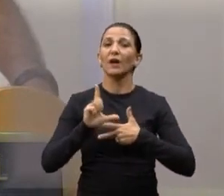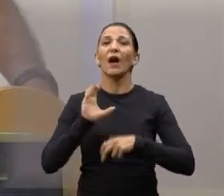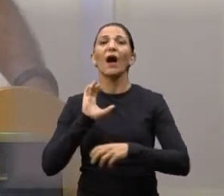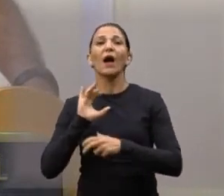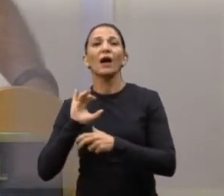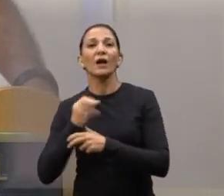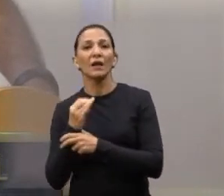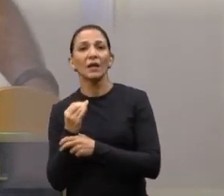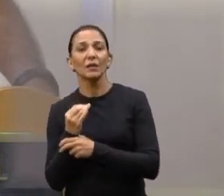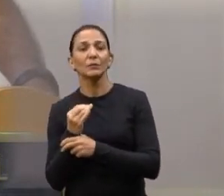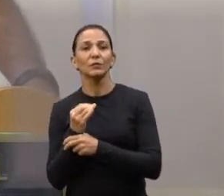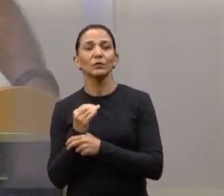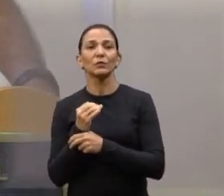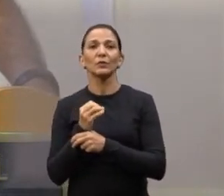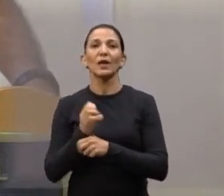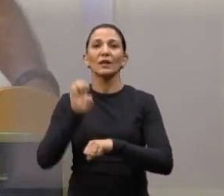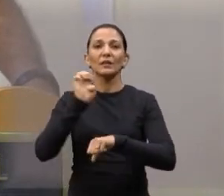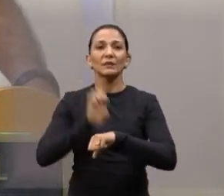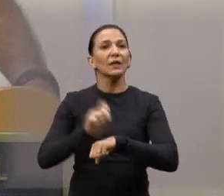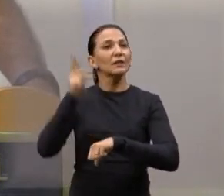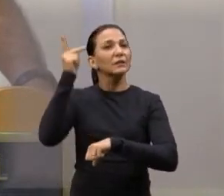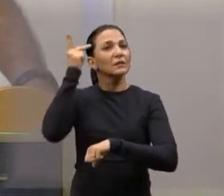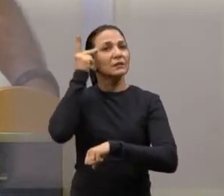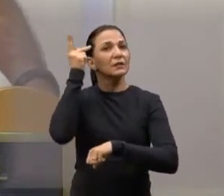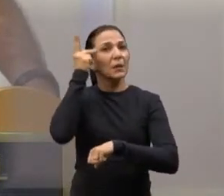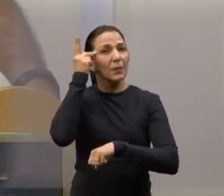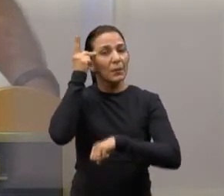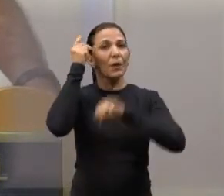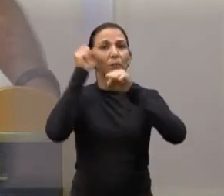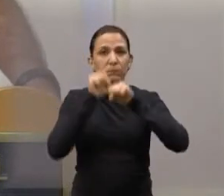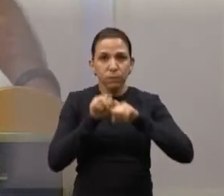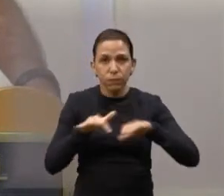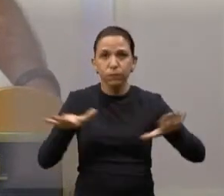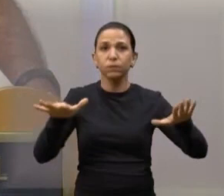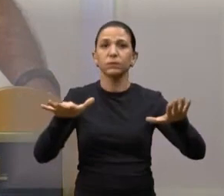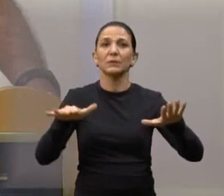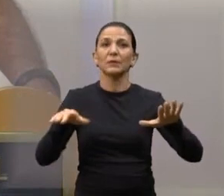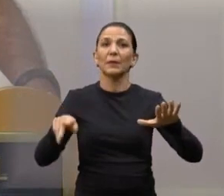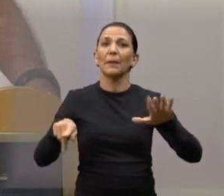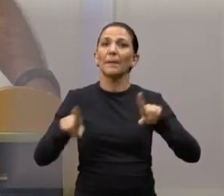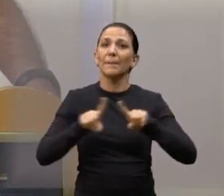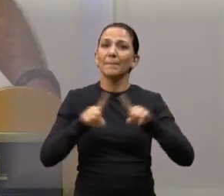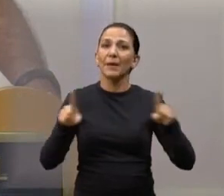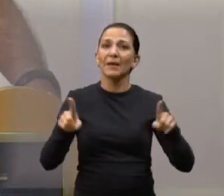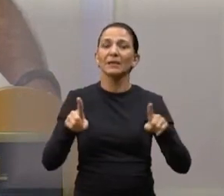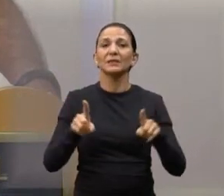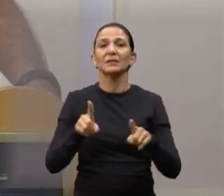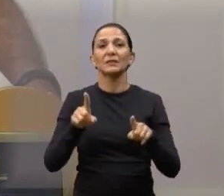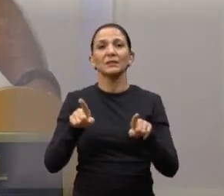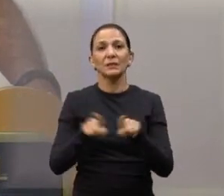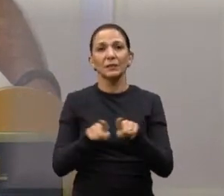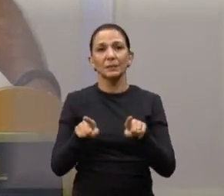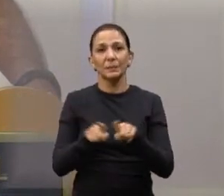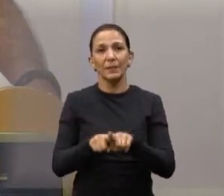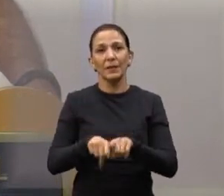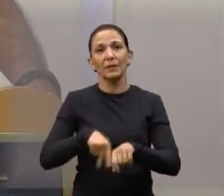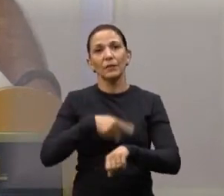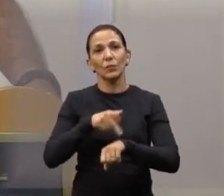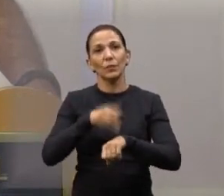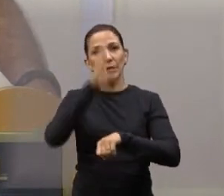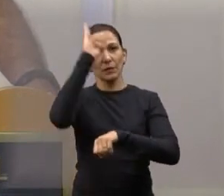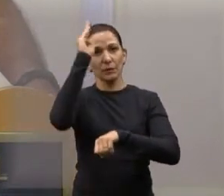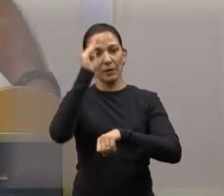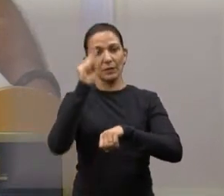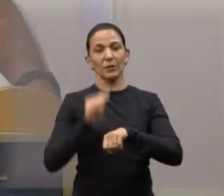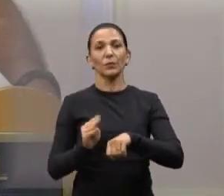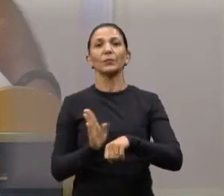ela vem dando resultado não só no estado de São Paulo, mas vem dando resultado na nossa nação, no país, né? Então, isso é